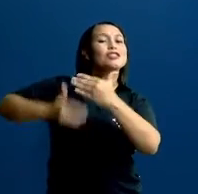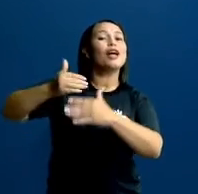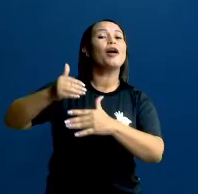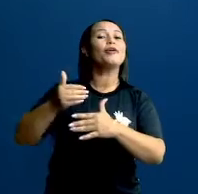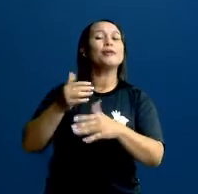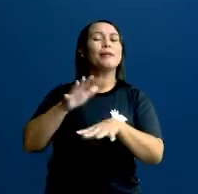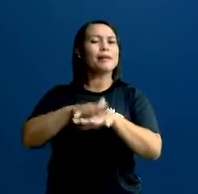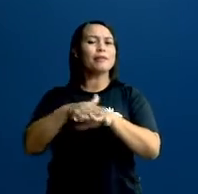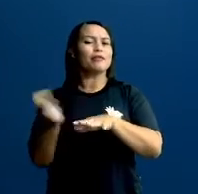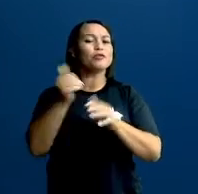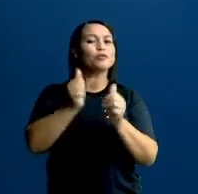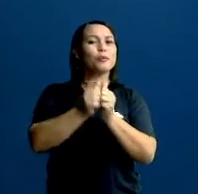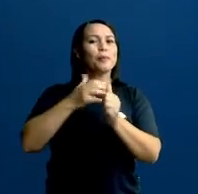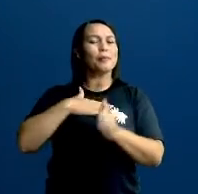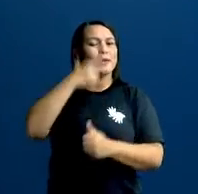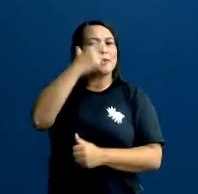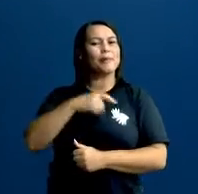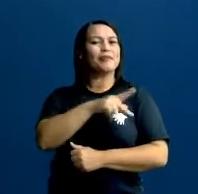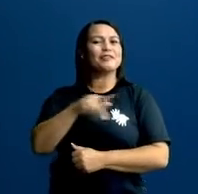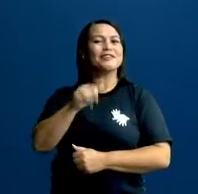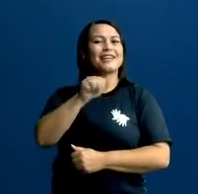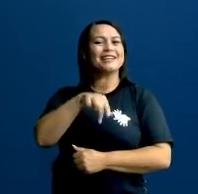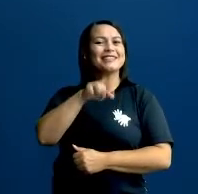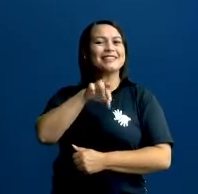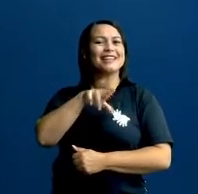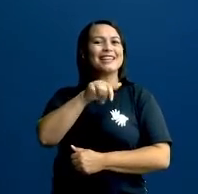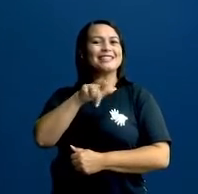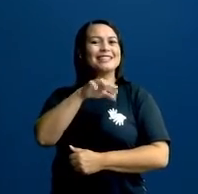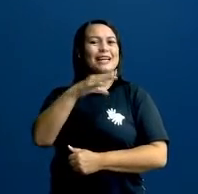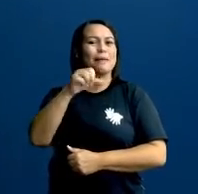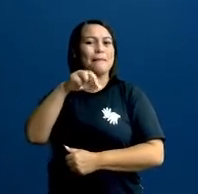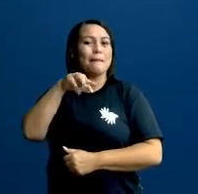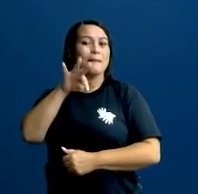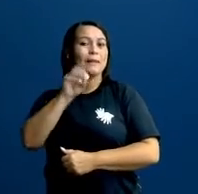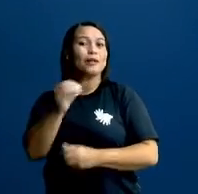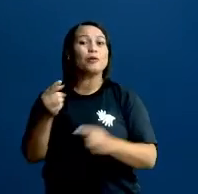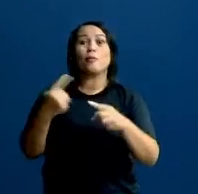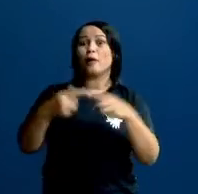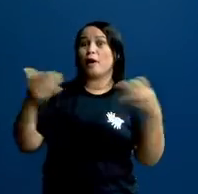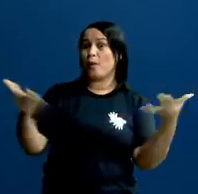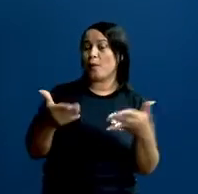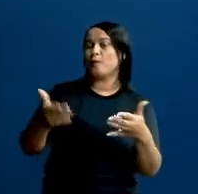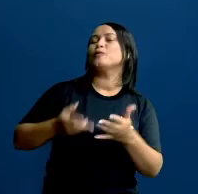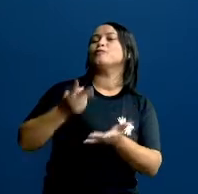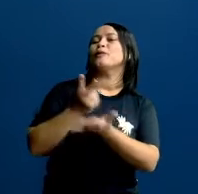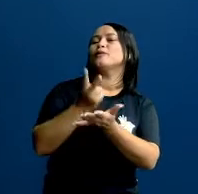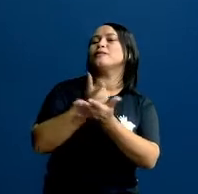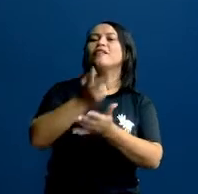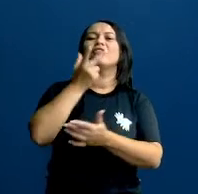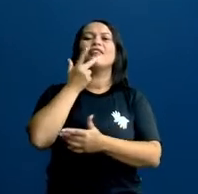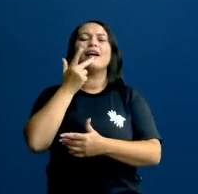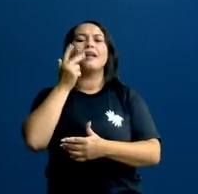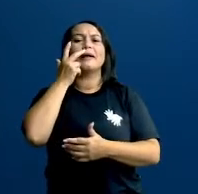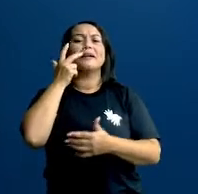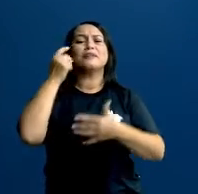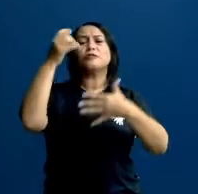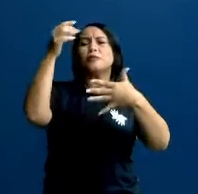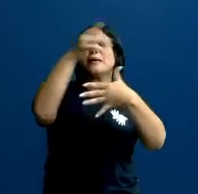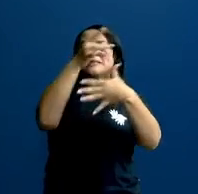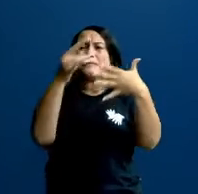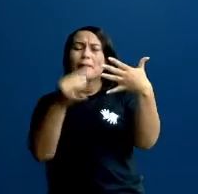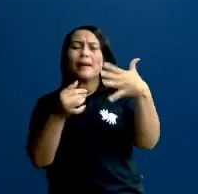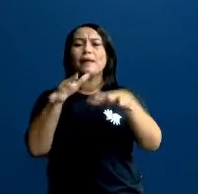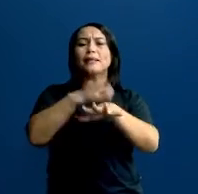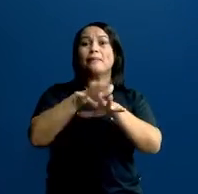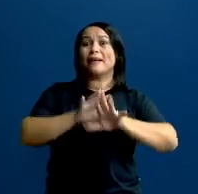matemática. Então vem comigo, Andresa Sacramento, porque hoje a gente vai continuar, tratando da matemática